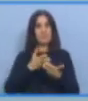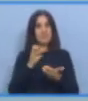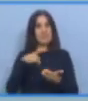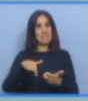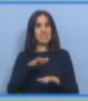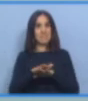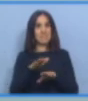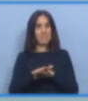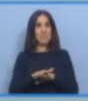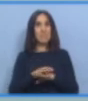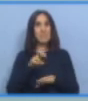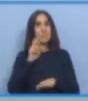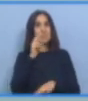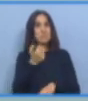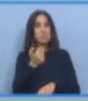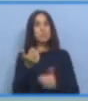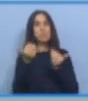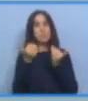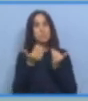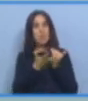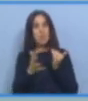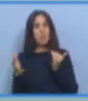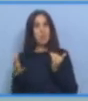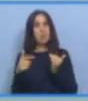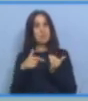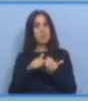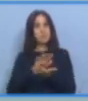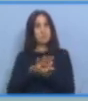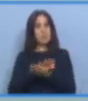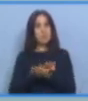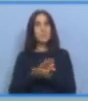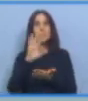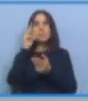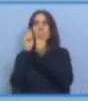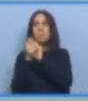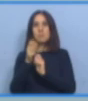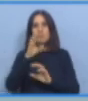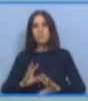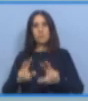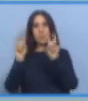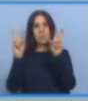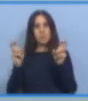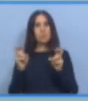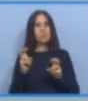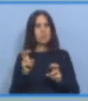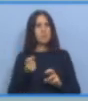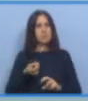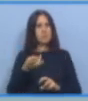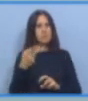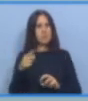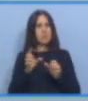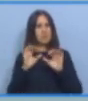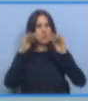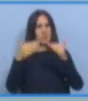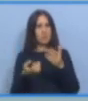esta terça-feira, 5 de junho. As informações estão nesta publicação, Alterações Climáticas e Desenvolvimento, e muitas também na página da